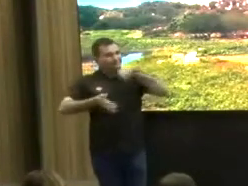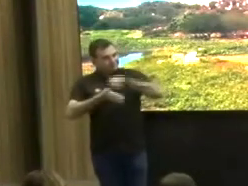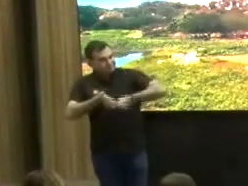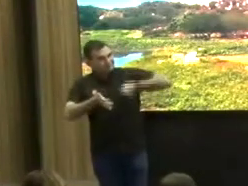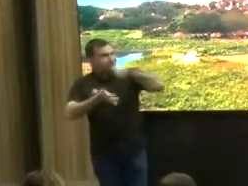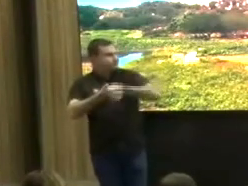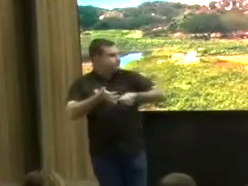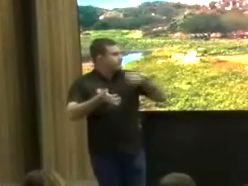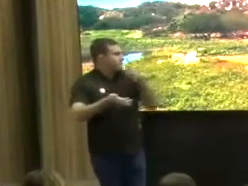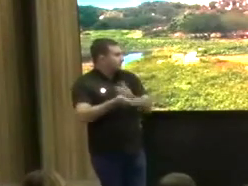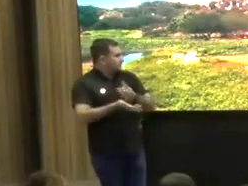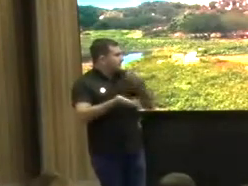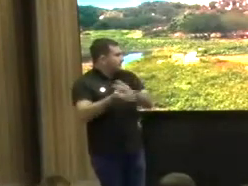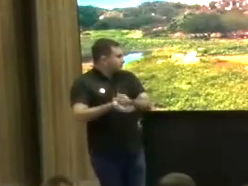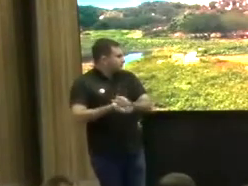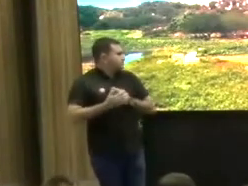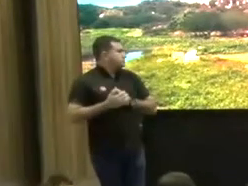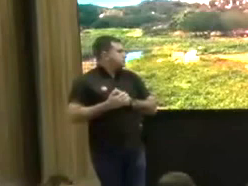constantemente